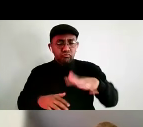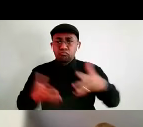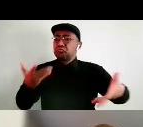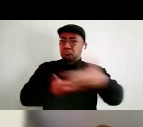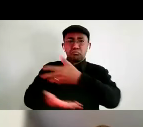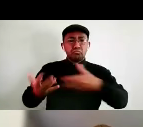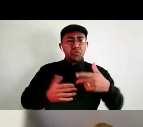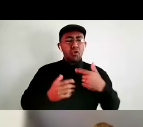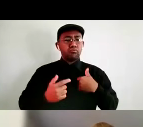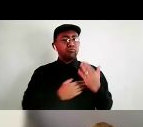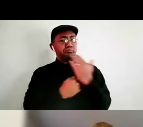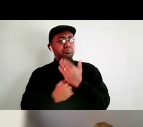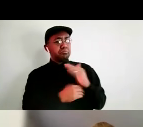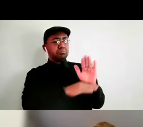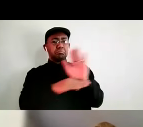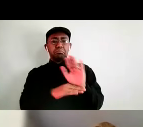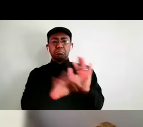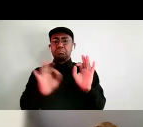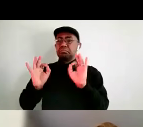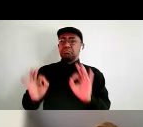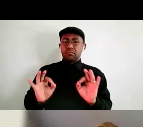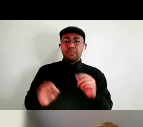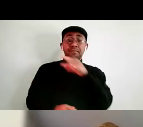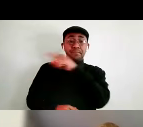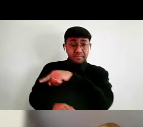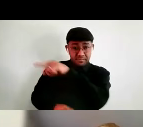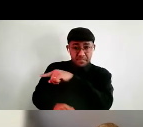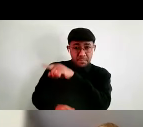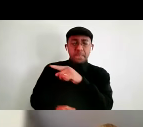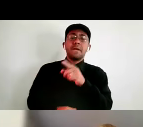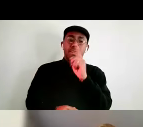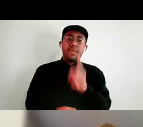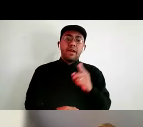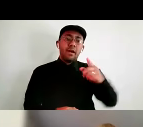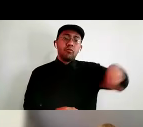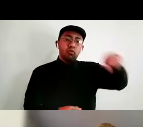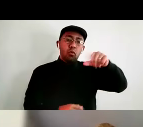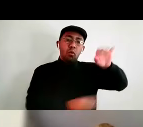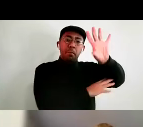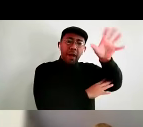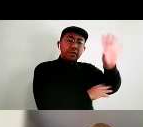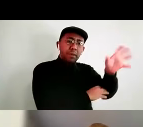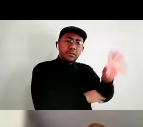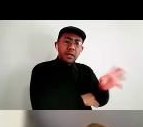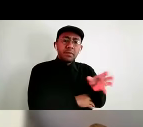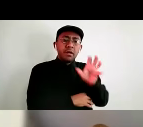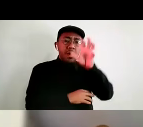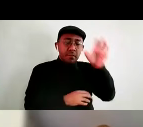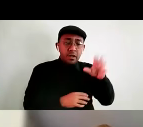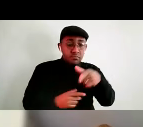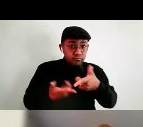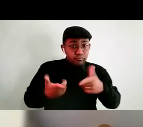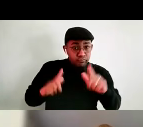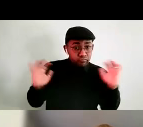e as medidas que devem considerar as autoridades sanitárias dos países. Isso para os países que estão pensando